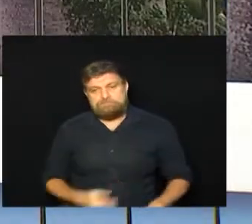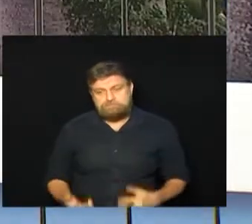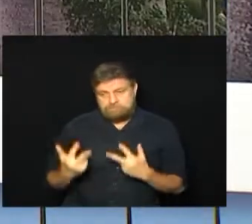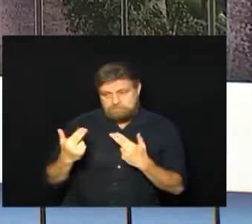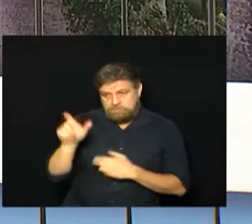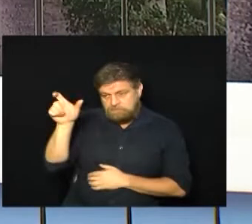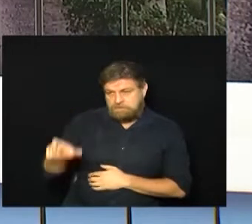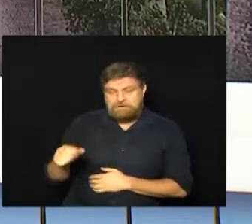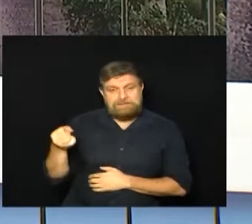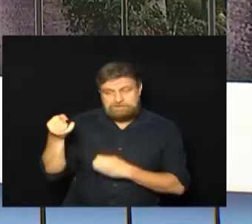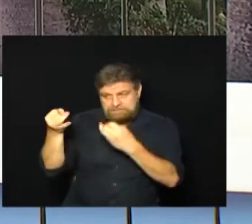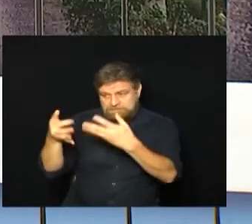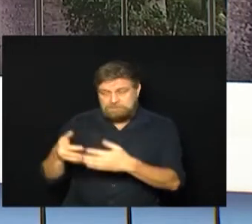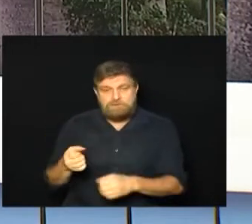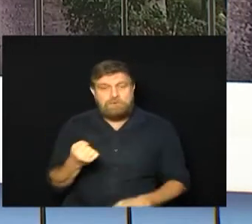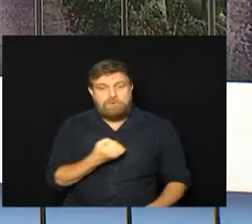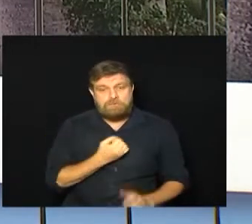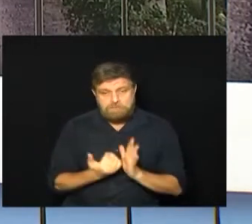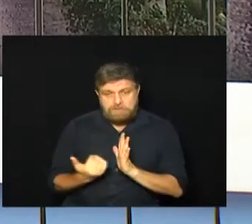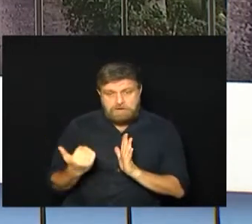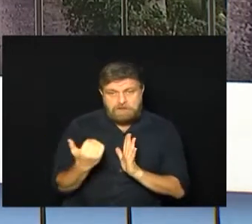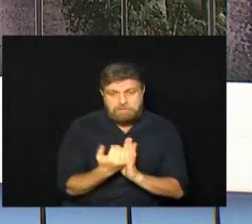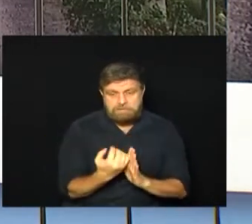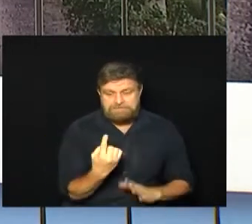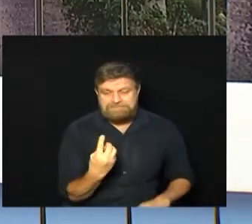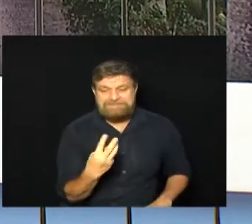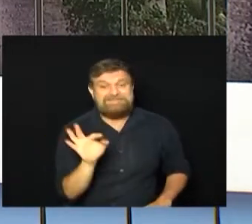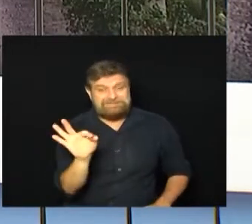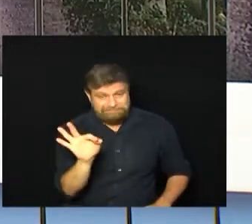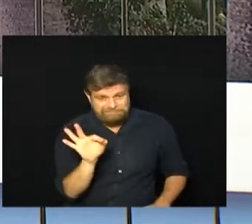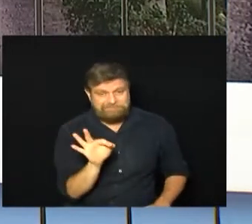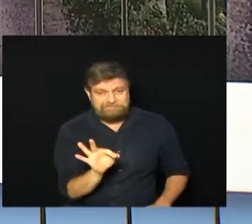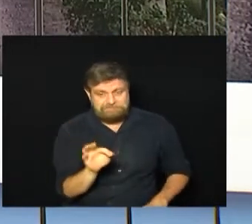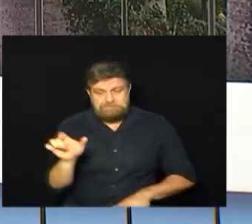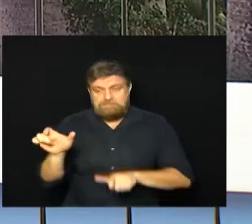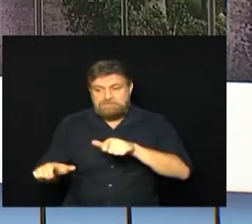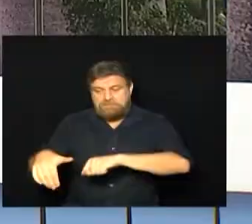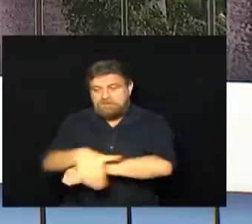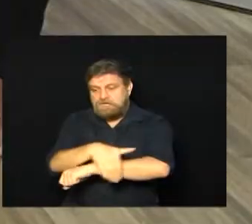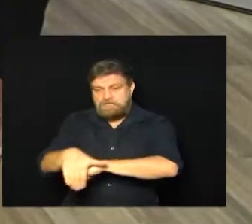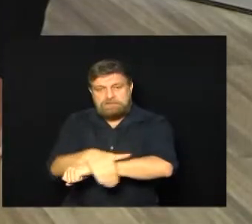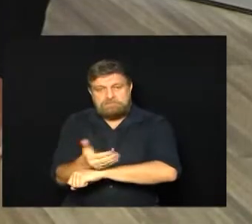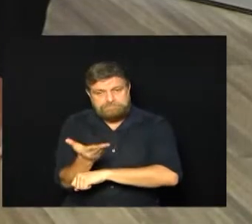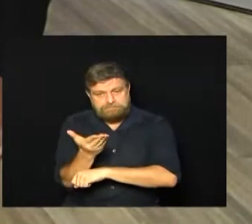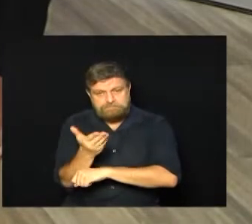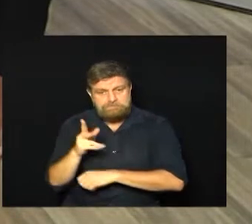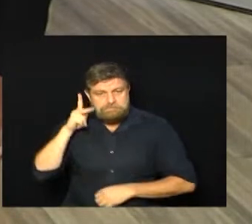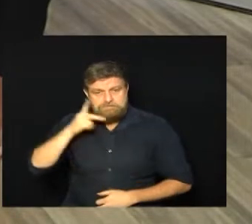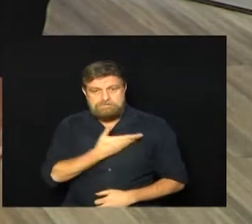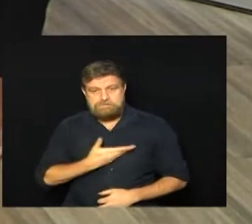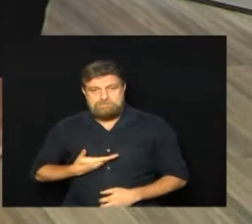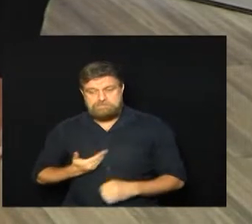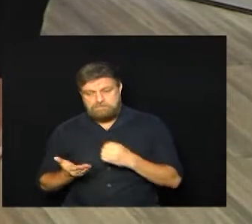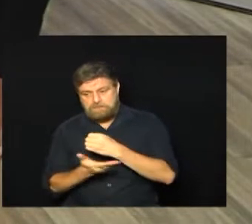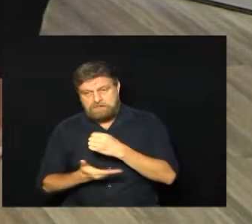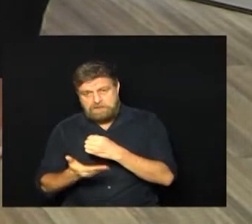né? Infelizmente, o número aumentou, mais de 13% aí de moradores em situação de rua, e políticas públicas com base nesse